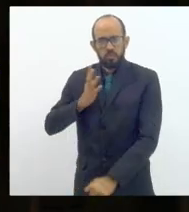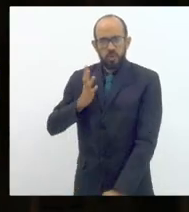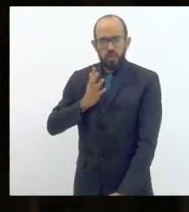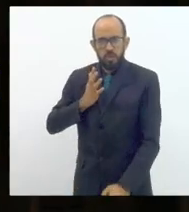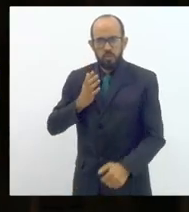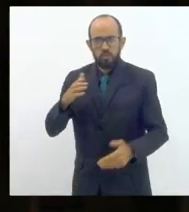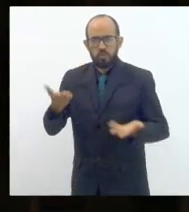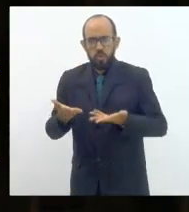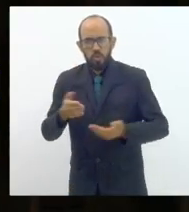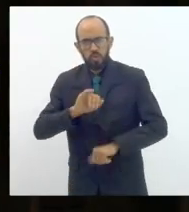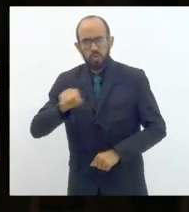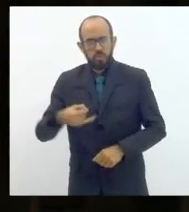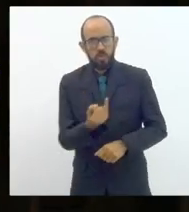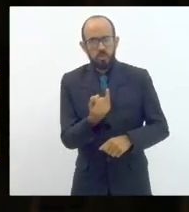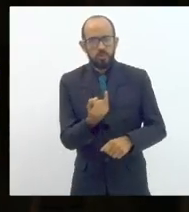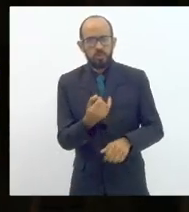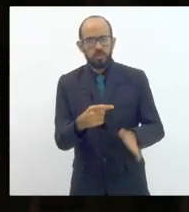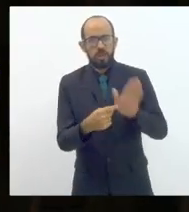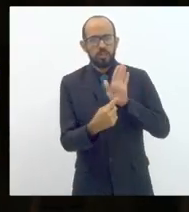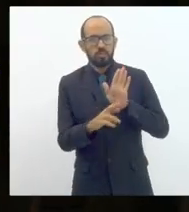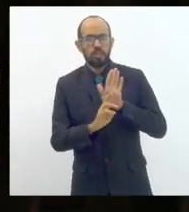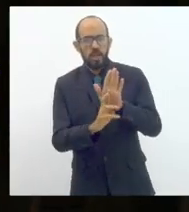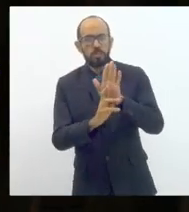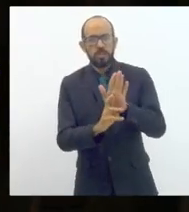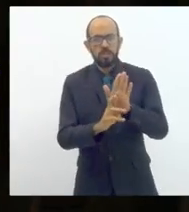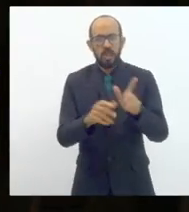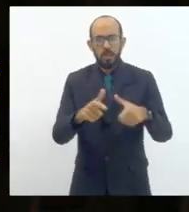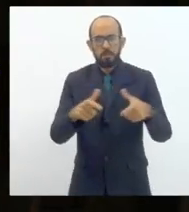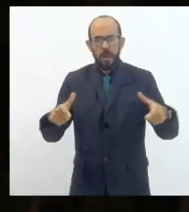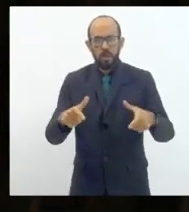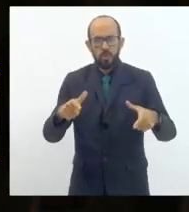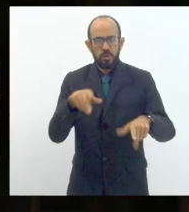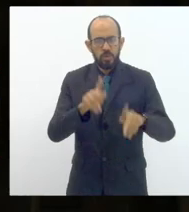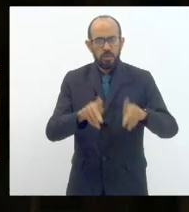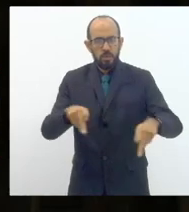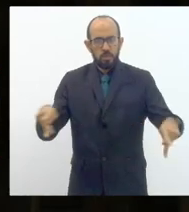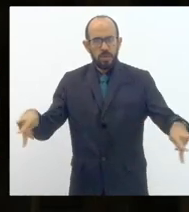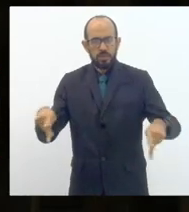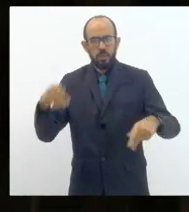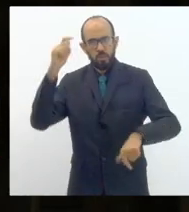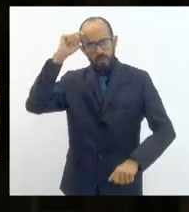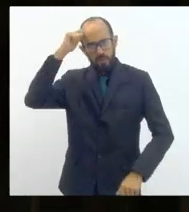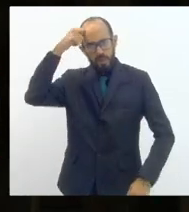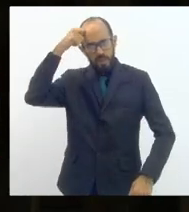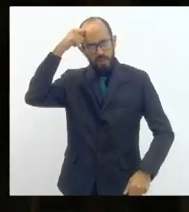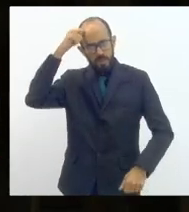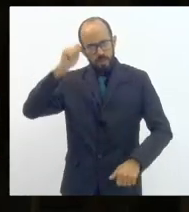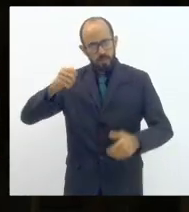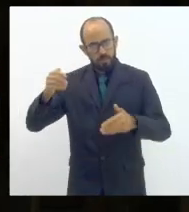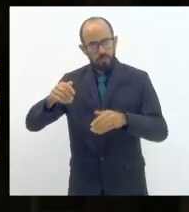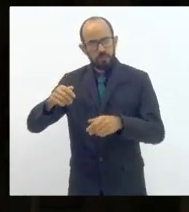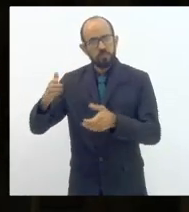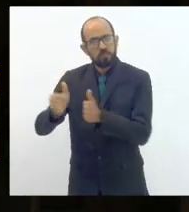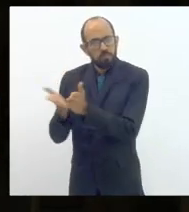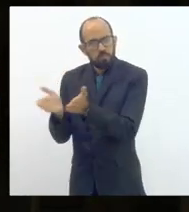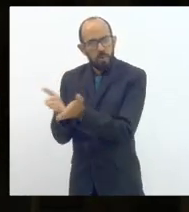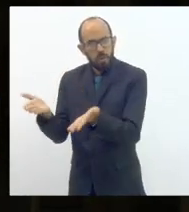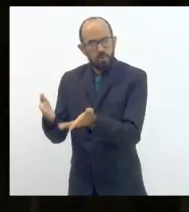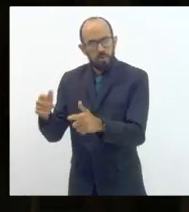tenho a oportunidade de representar a maioria da população negra periférica, tendo posto que me escolheram como seu